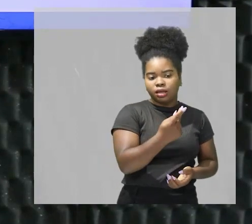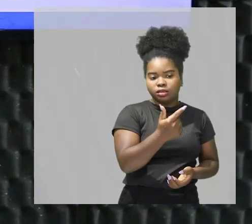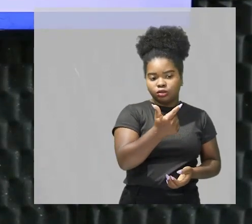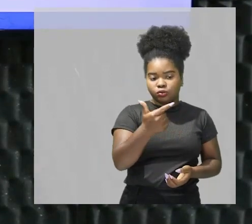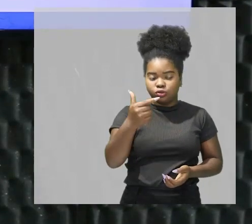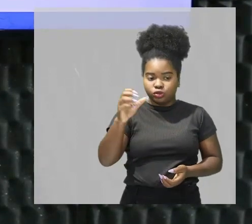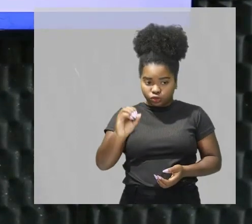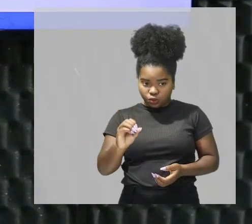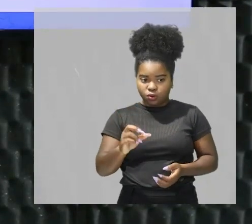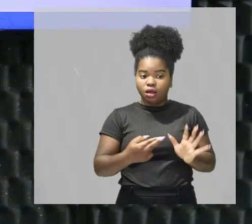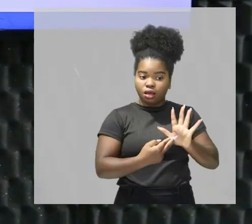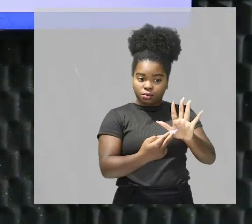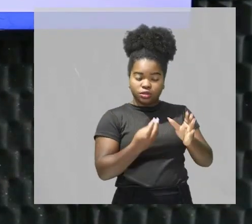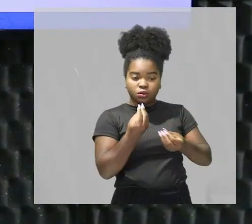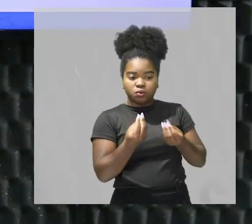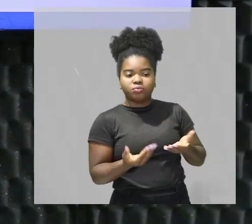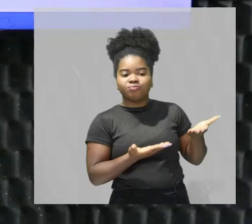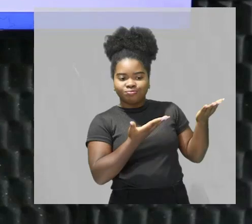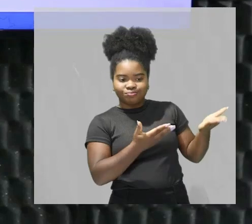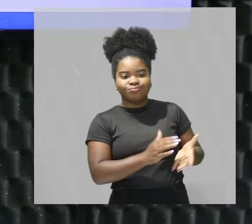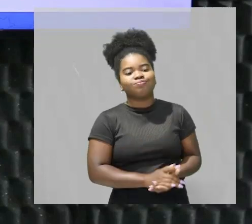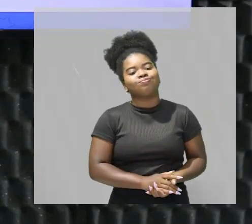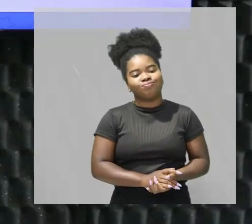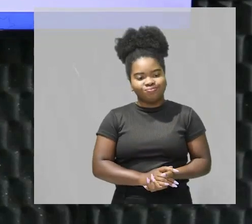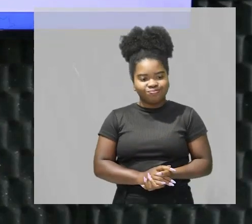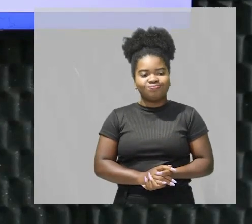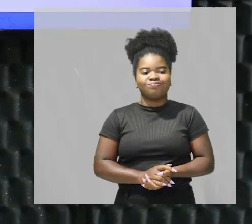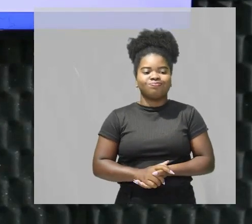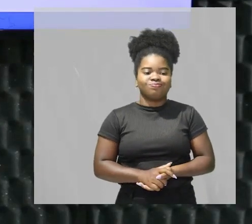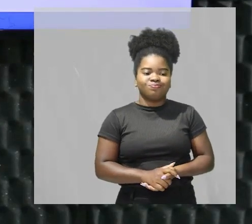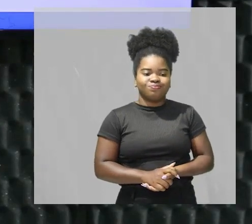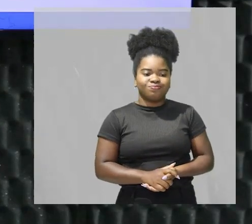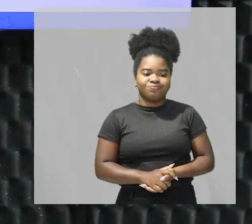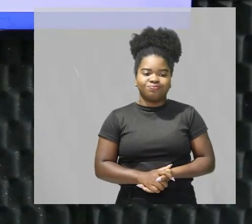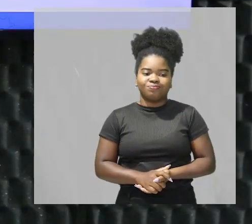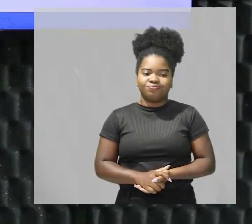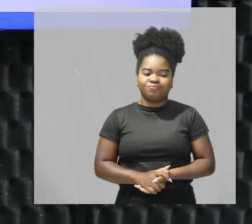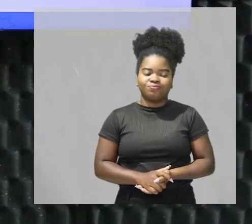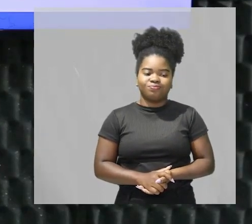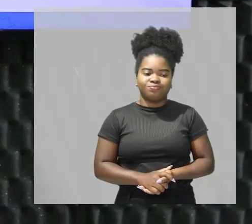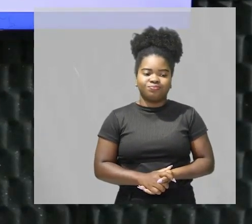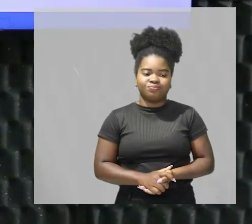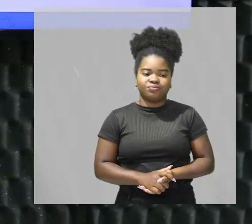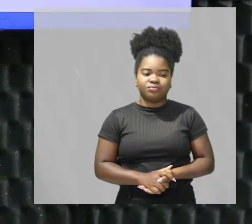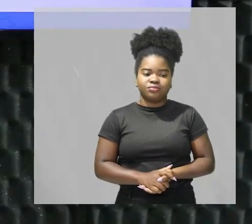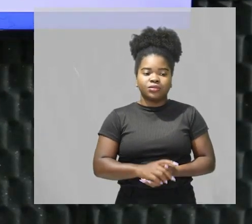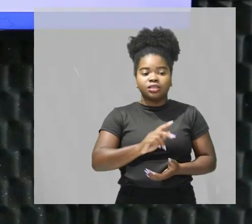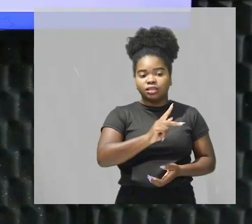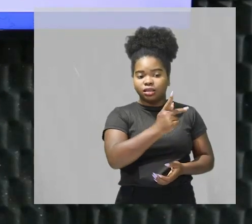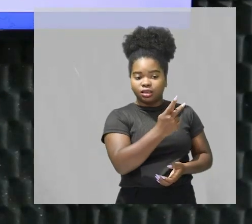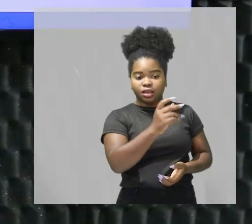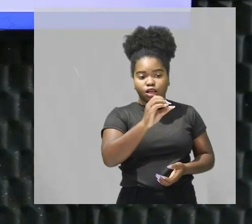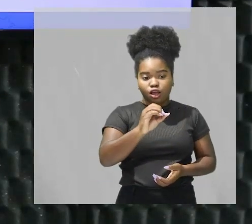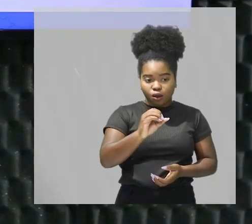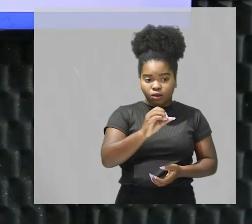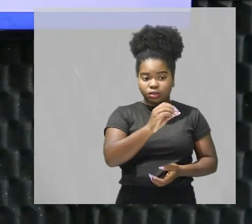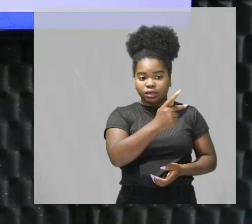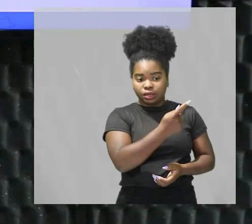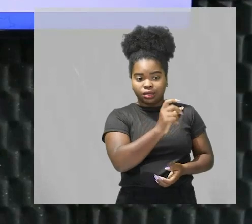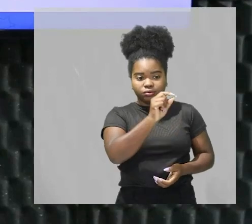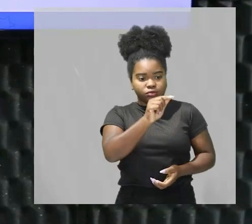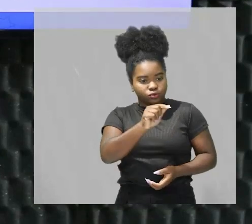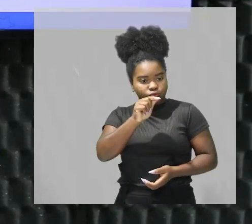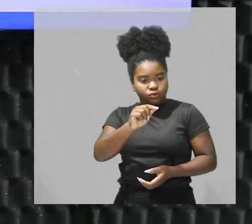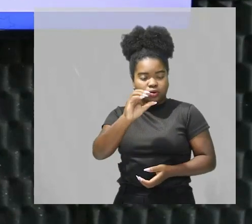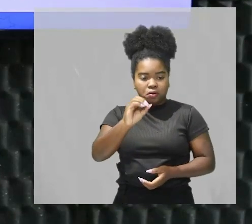representação, a representação eletrônica, a fórmula eletrônica. Estou mostrando os elétrons da camada de